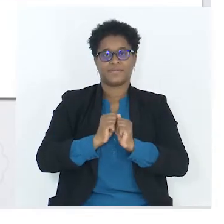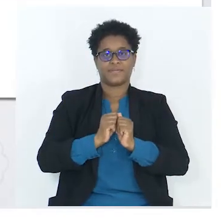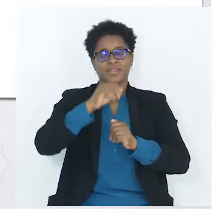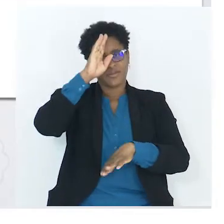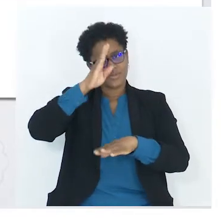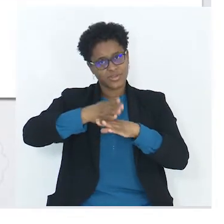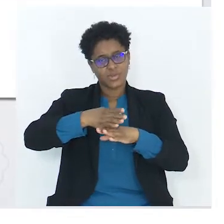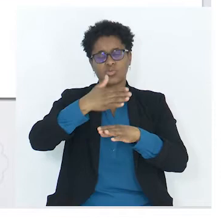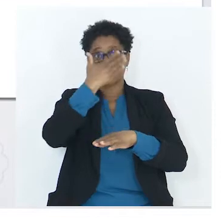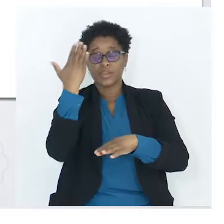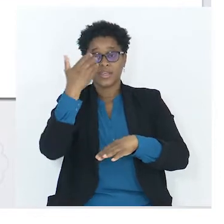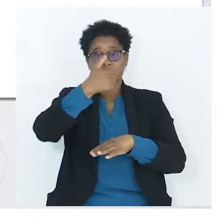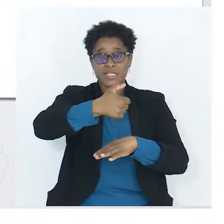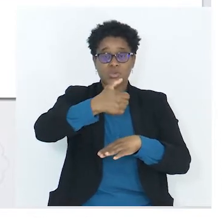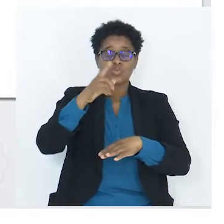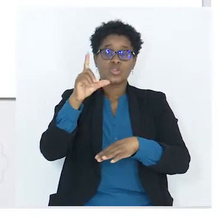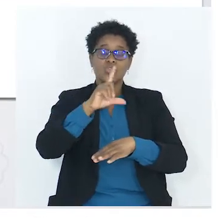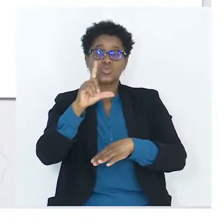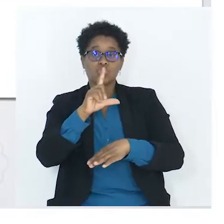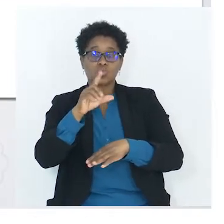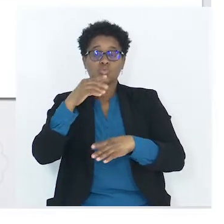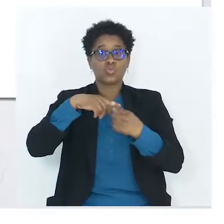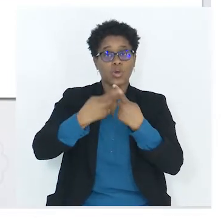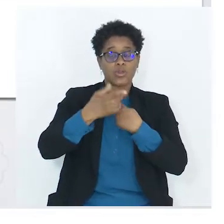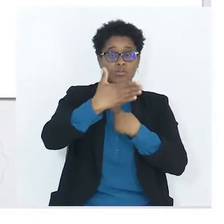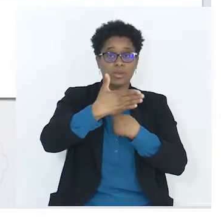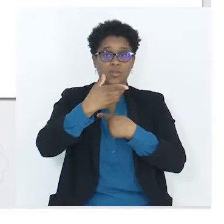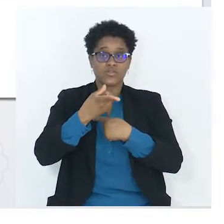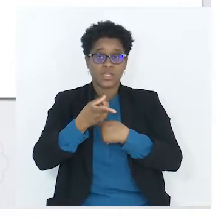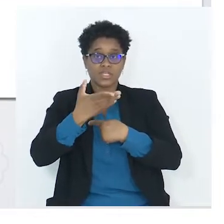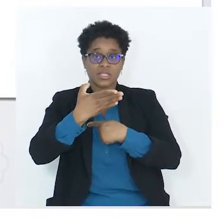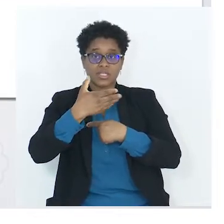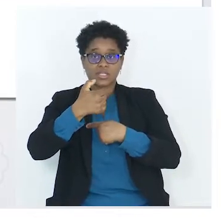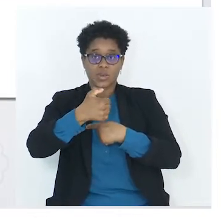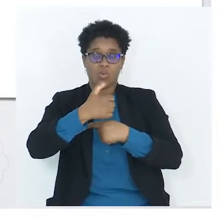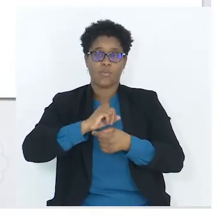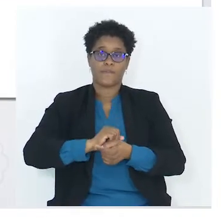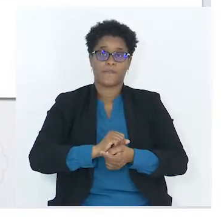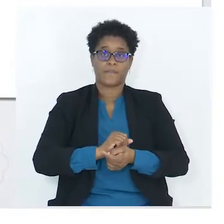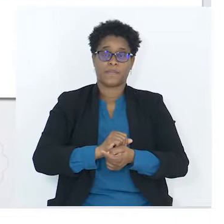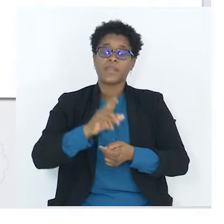independência, que aconteceu no dia 5 de julho de 1975.